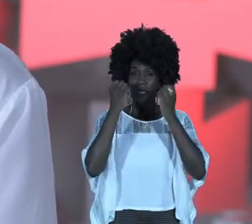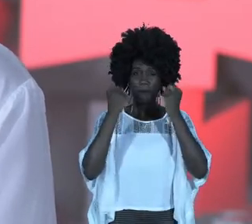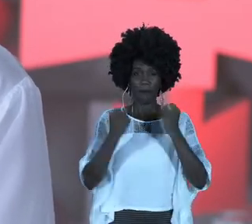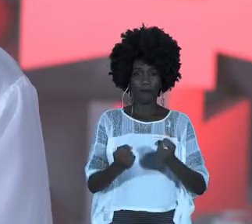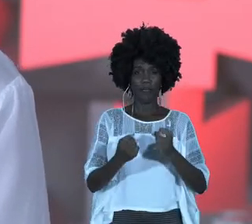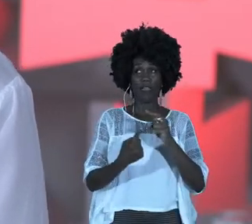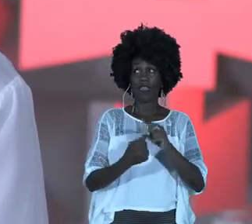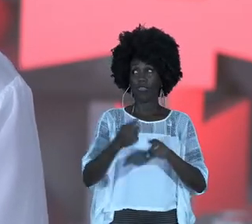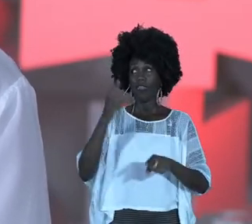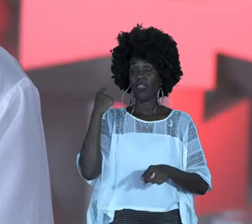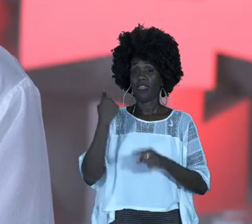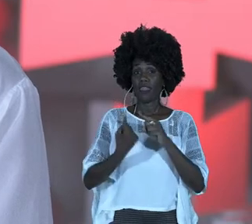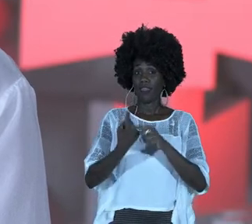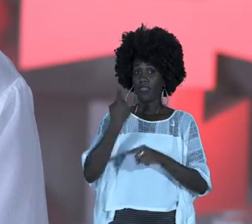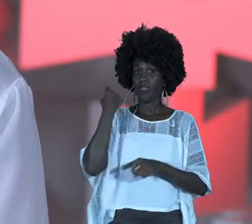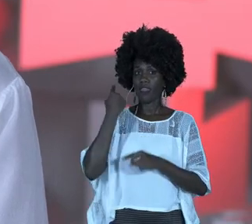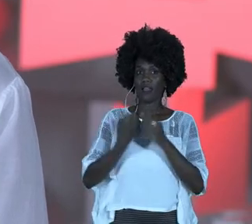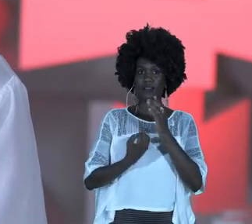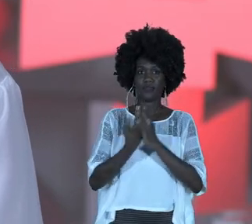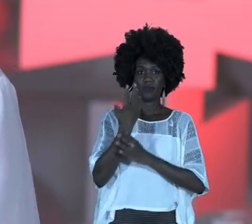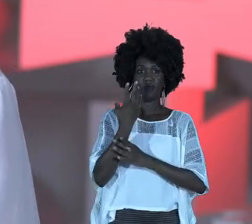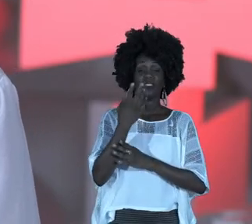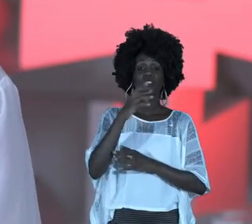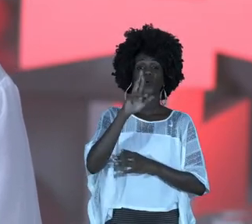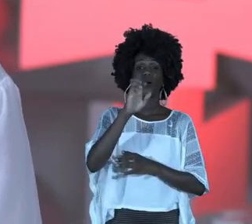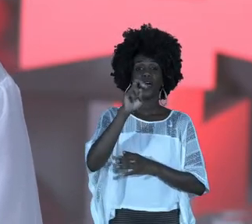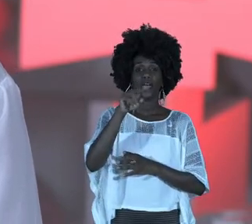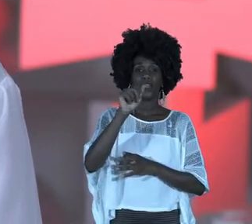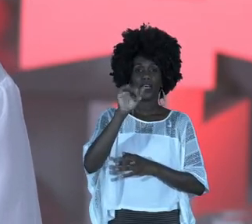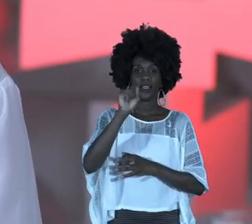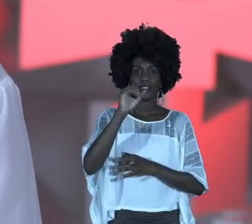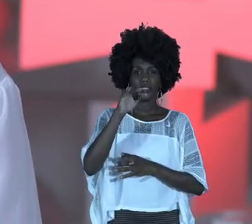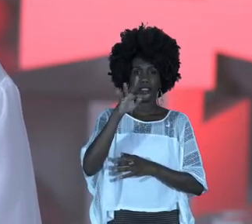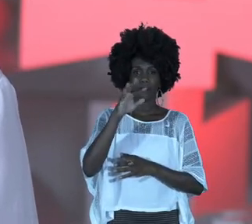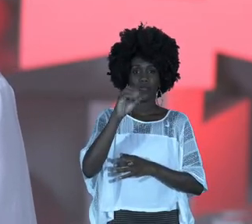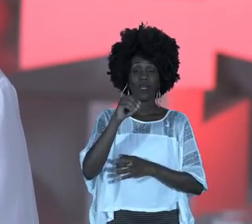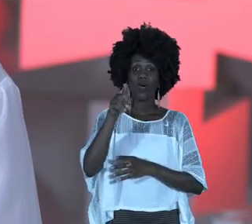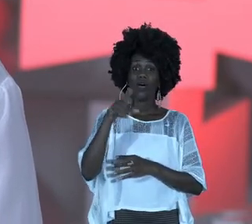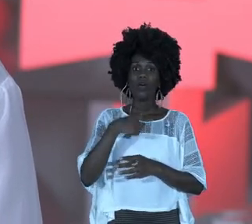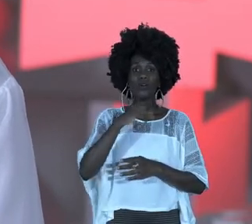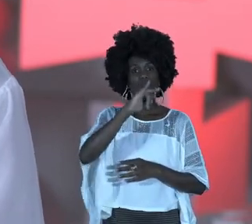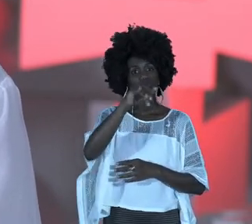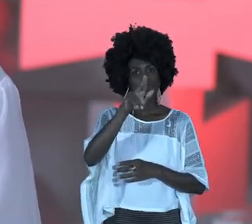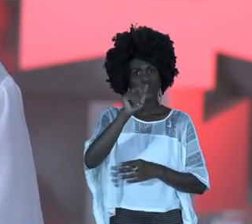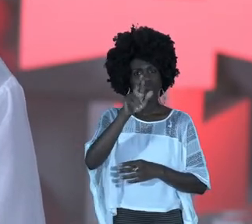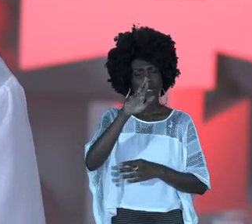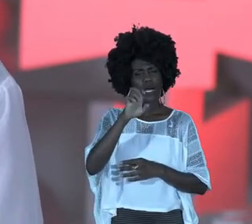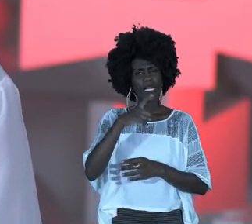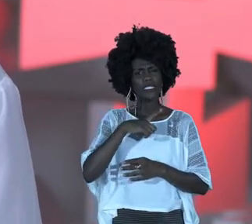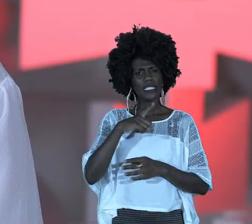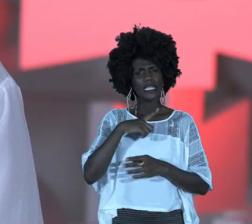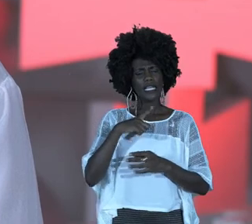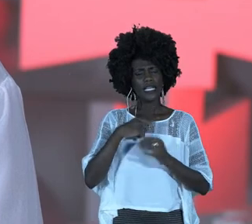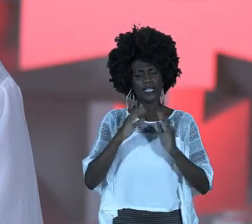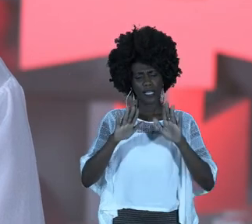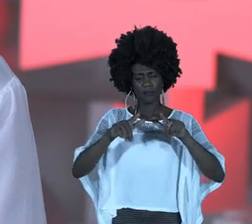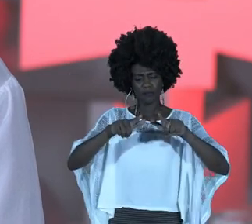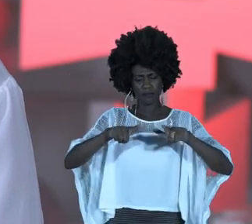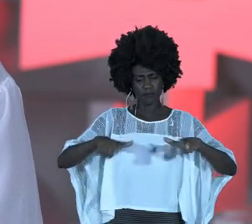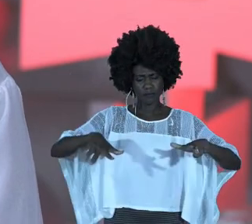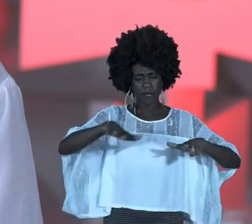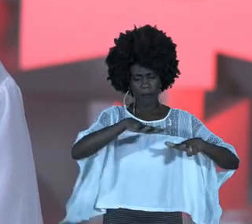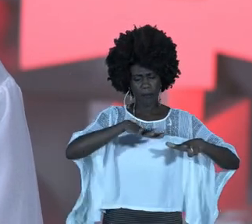acentuada no Renascimento. A gente vê aqui que ele cria planos, sucessão de